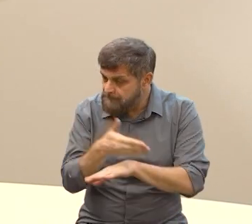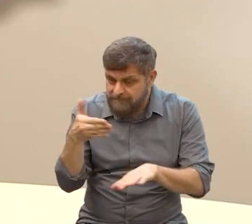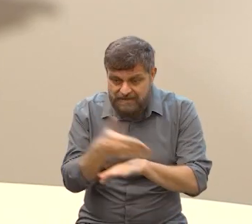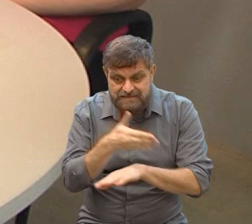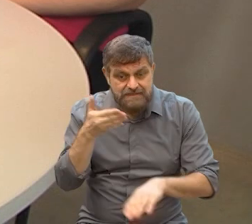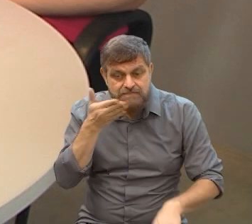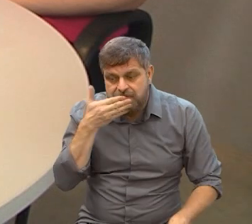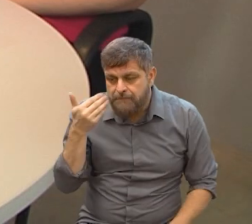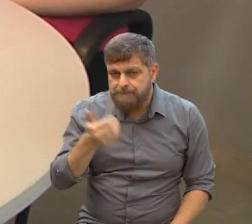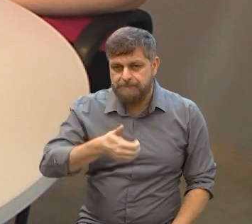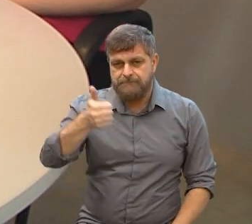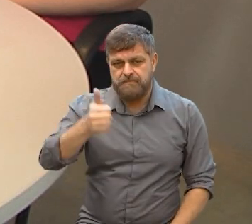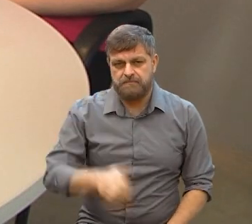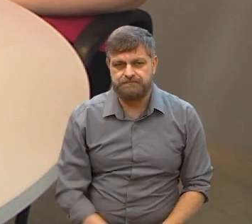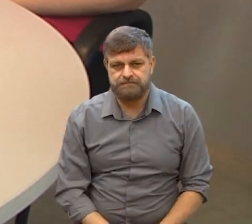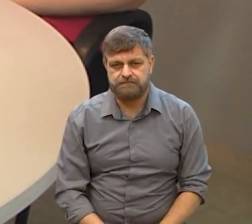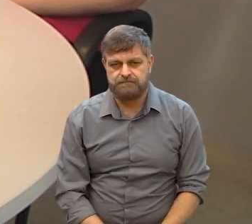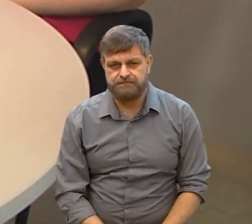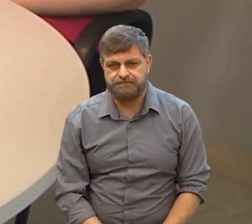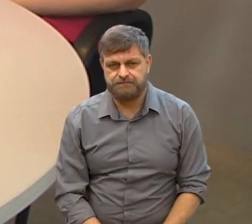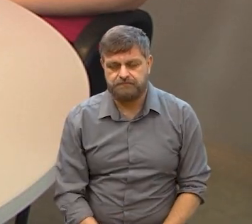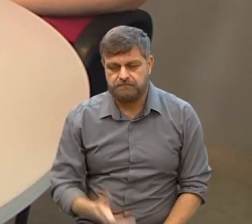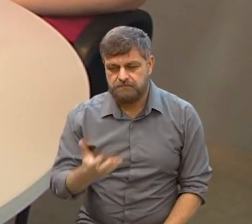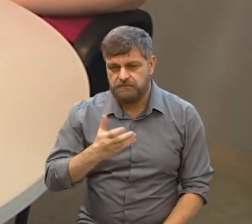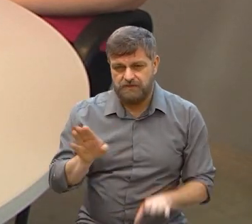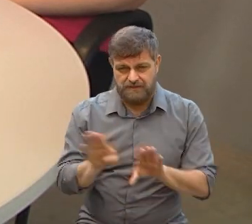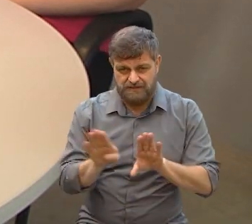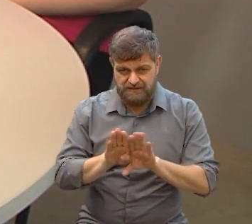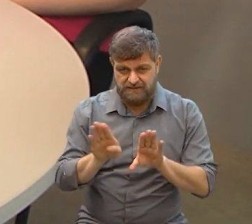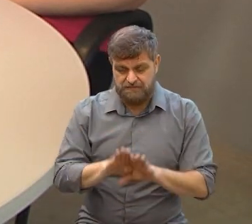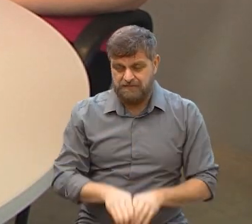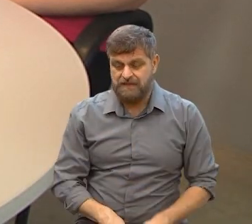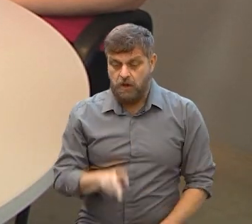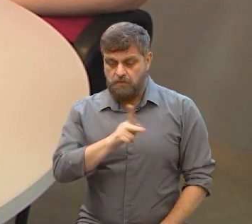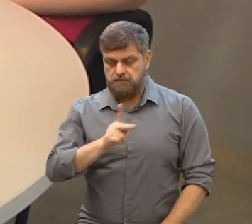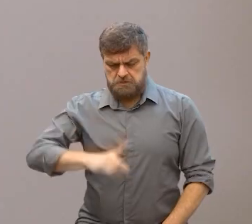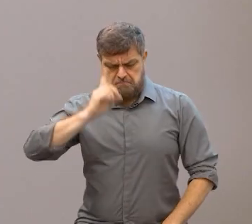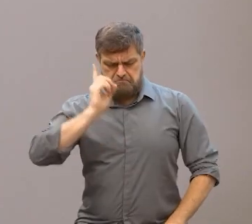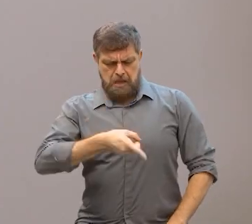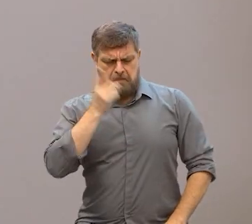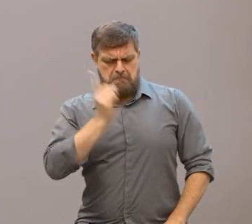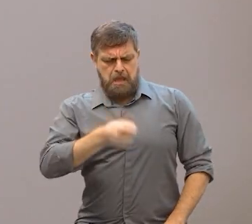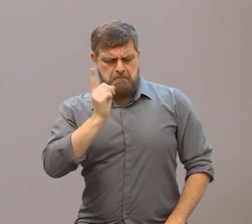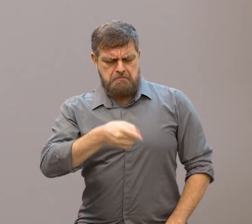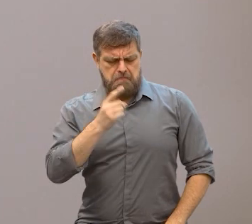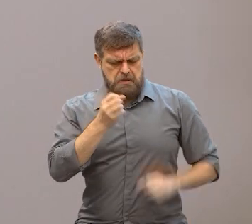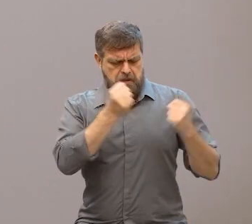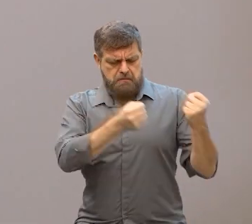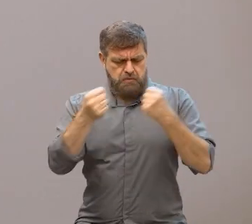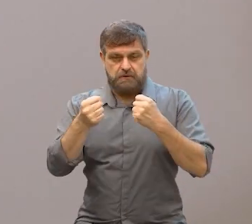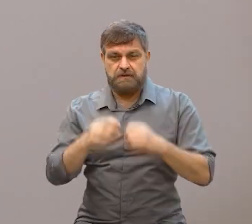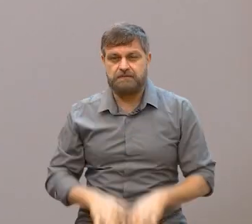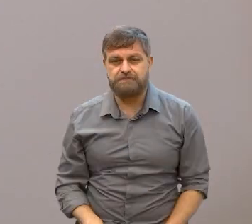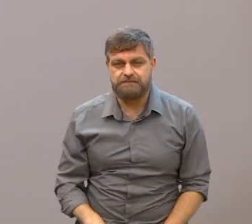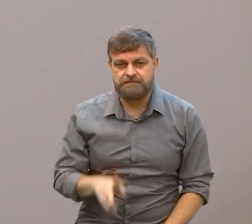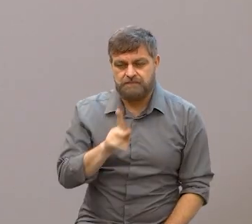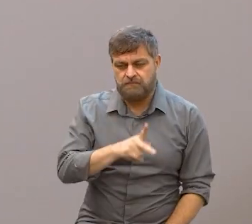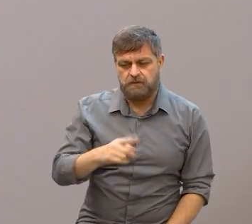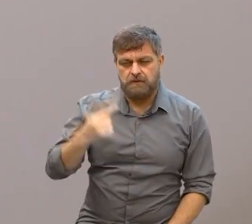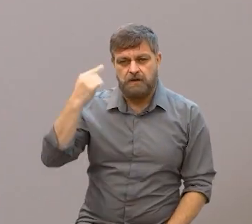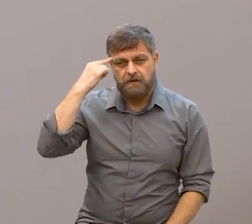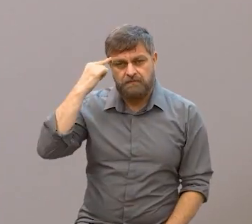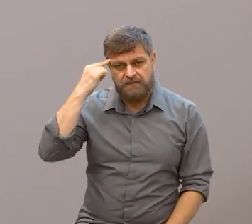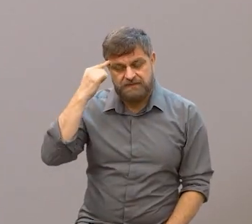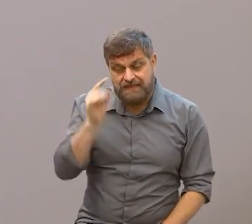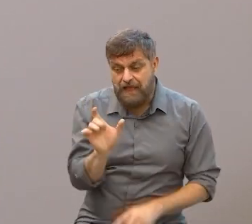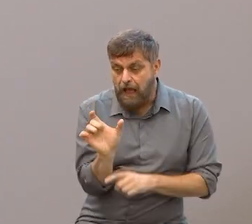e melhor, né? Não tenha dúvida. E eu queria ressaltar, a Carol falou em autoridade, né? O professor ele tem que pensar na autoridade no sentido